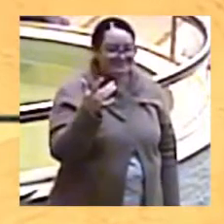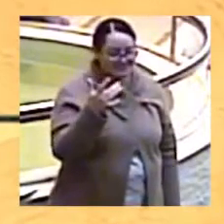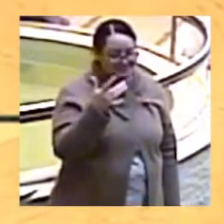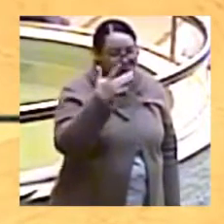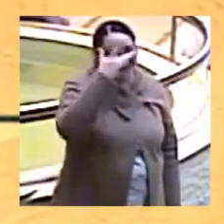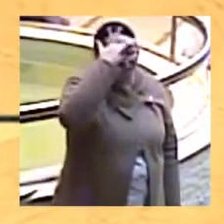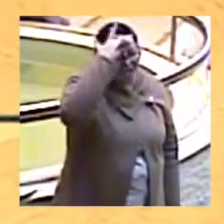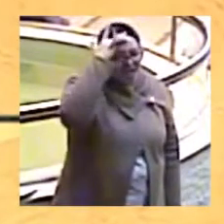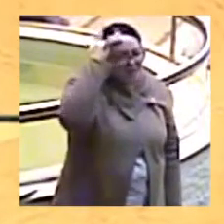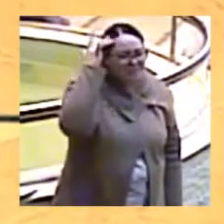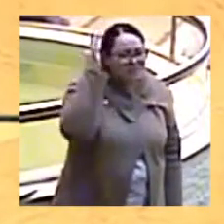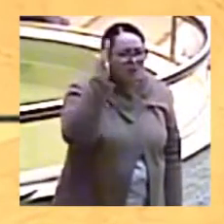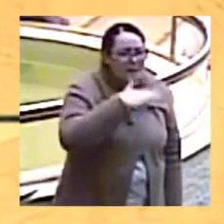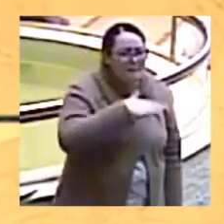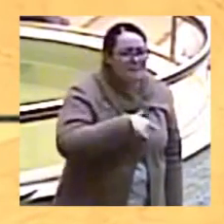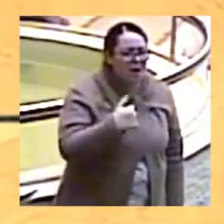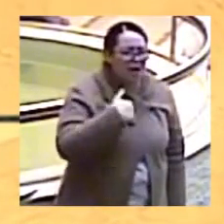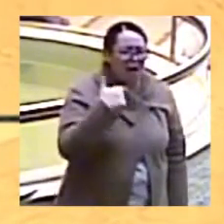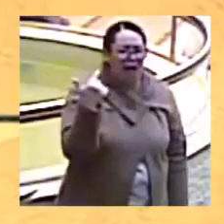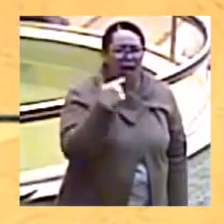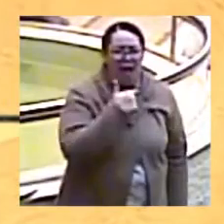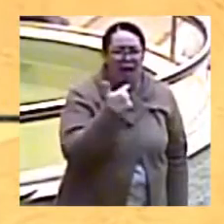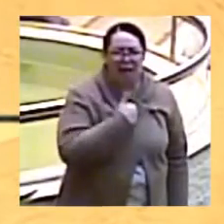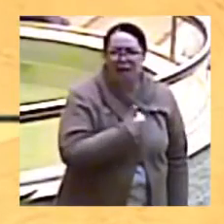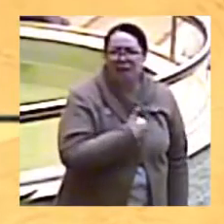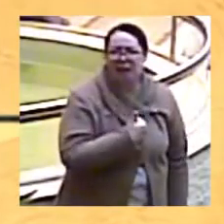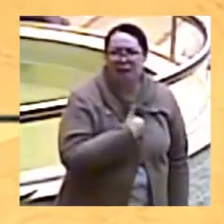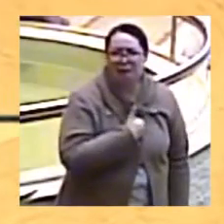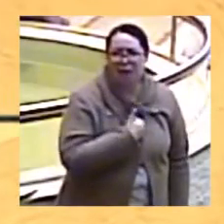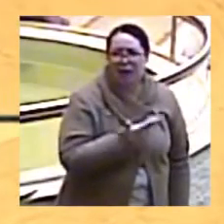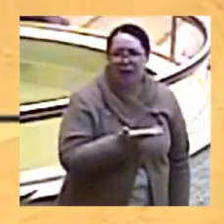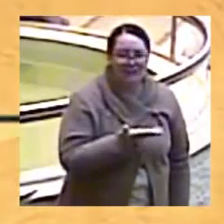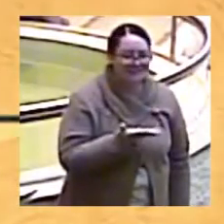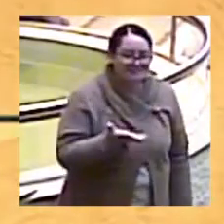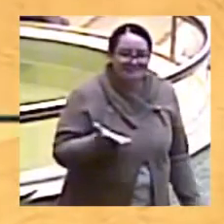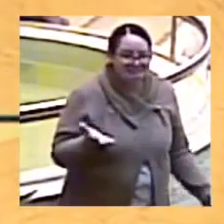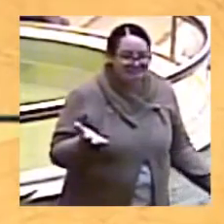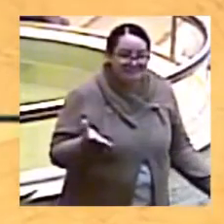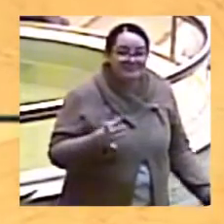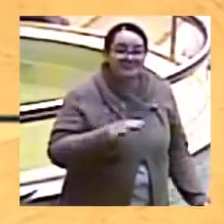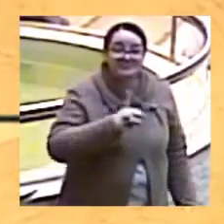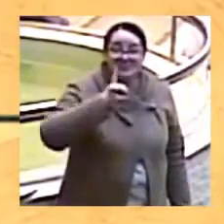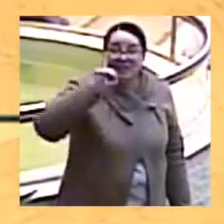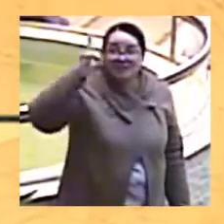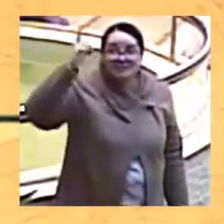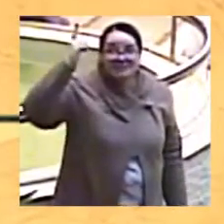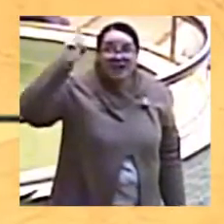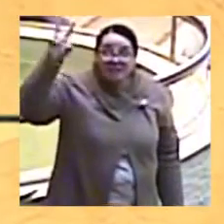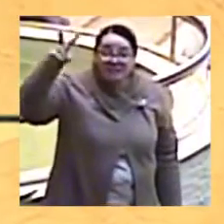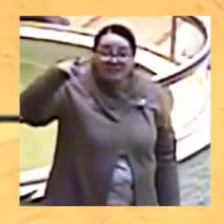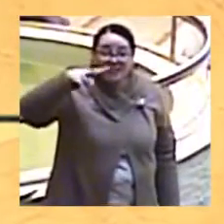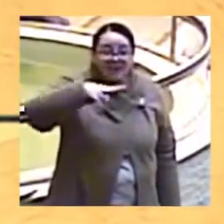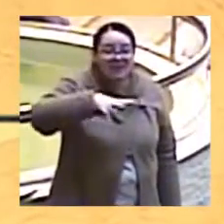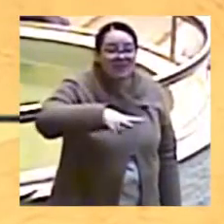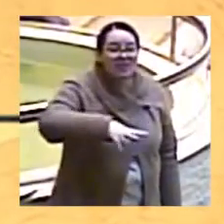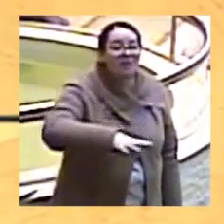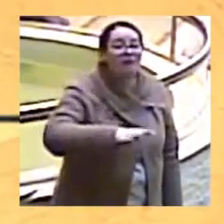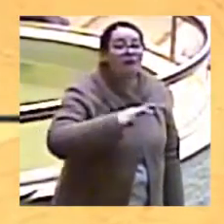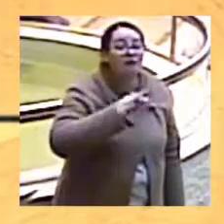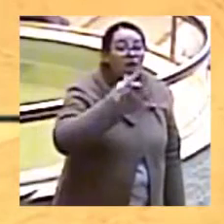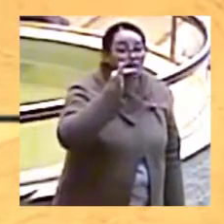face de Deus, Davi aqui, ele está dizendo, o seguinte, de uma forma mais original, o rosto do Senhor,